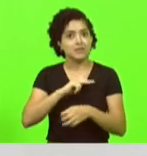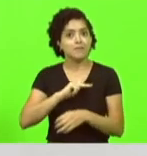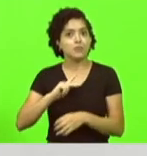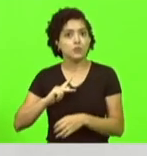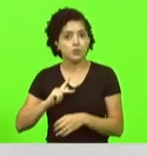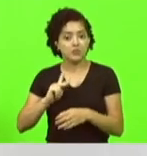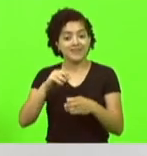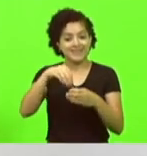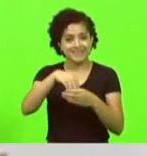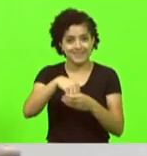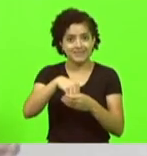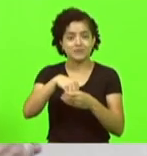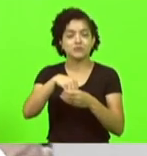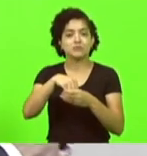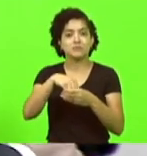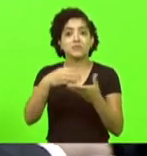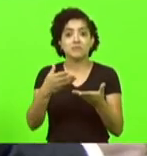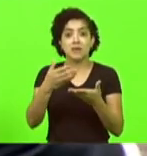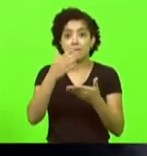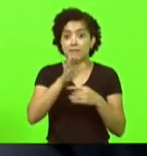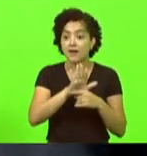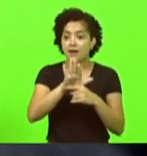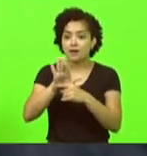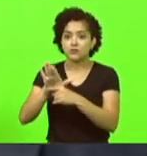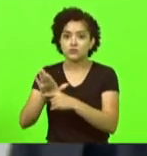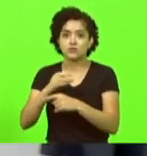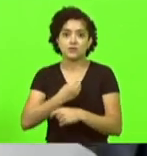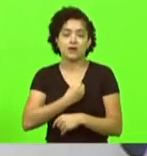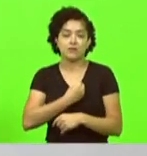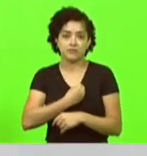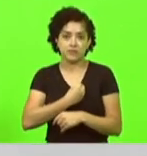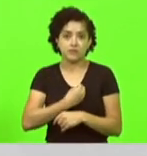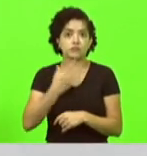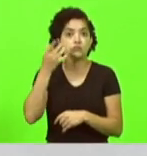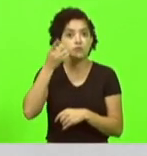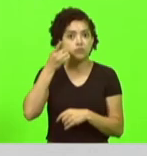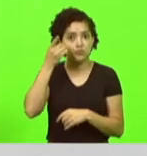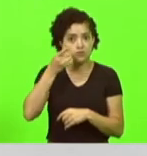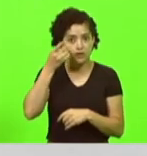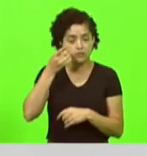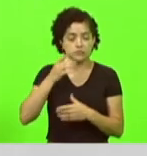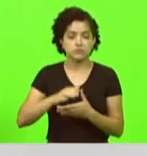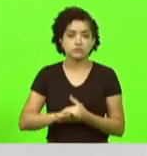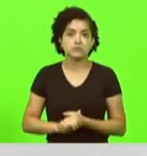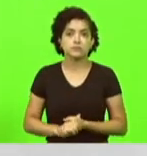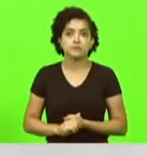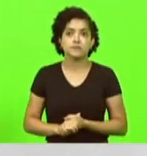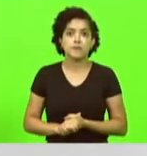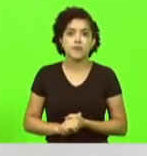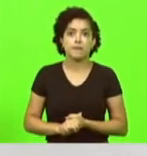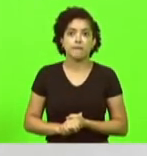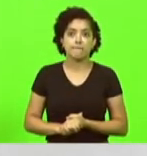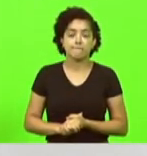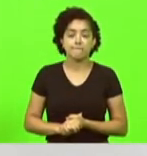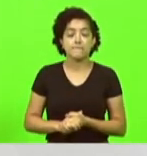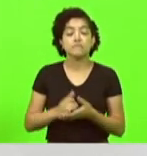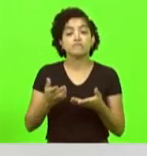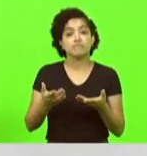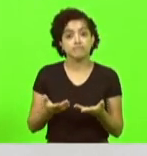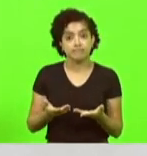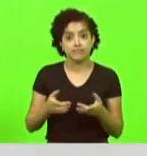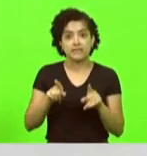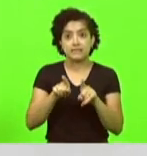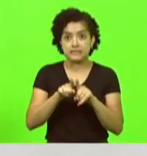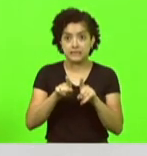também para facilitar a vida dos nossos colegas deputados e deputadas e instalamos